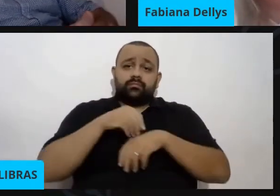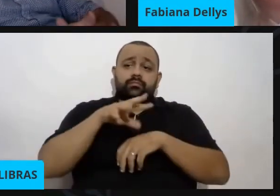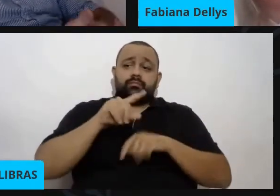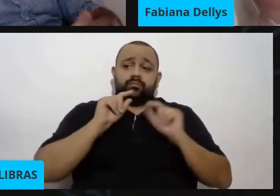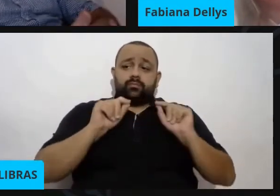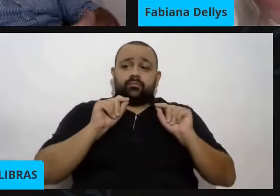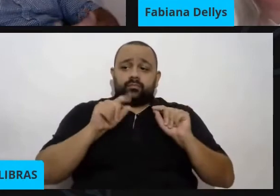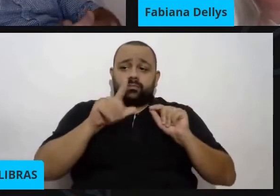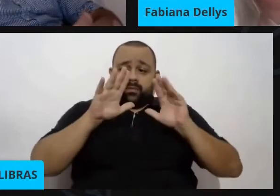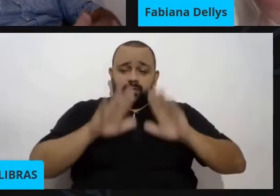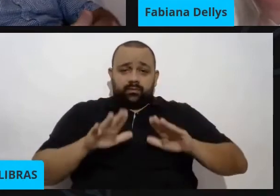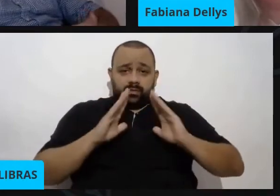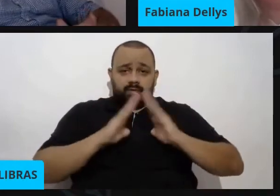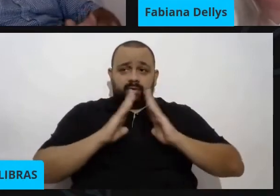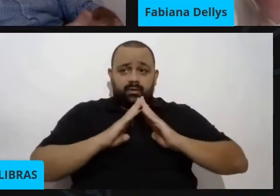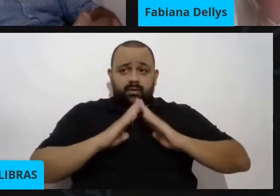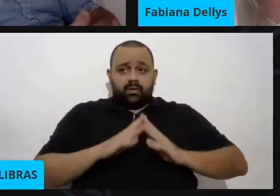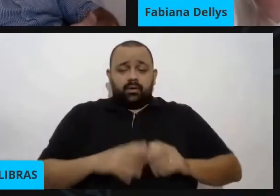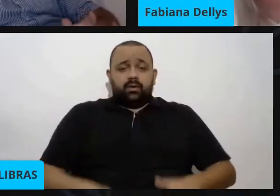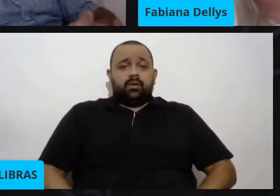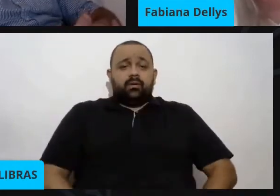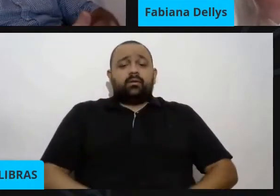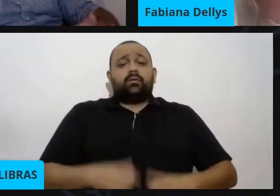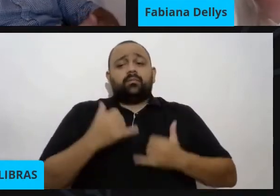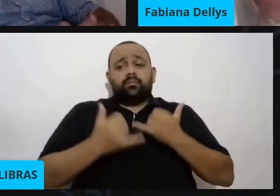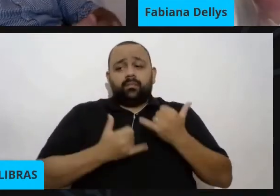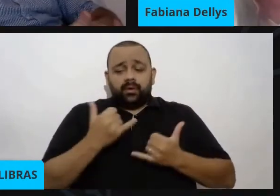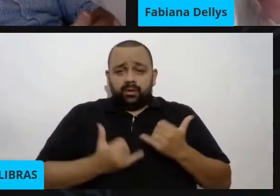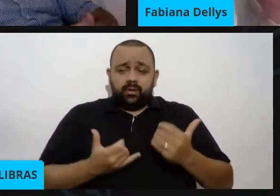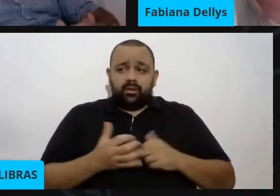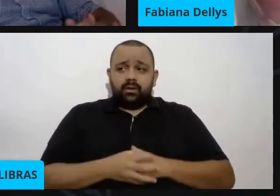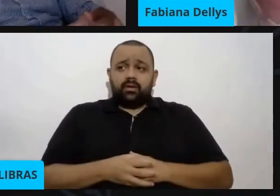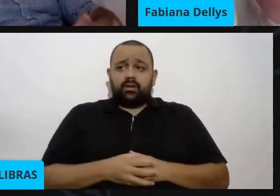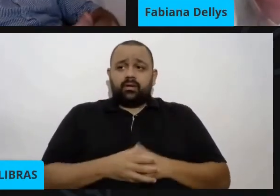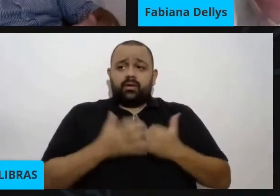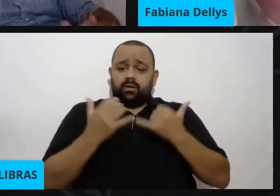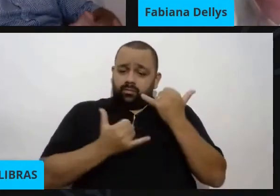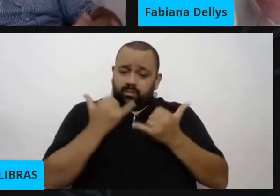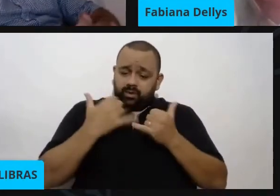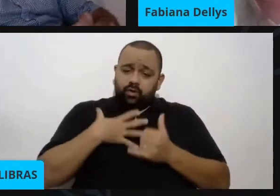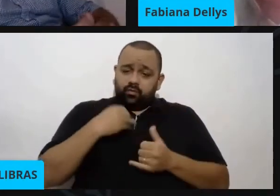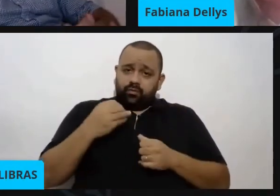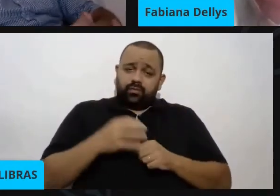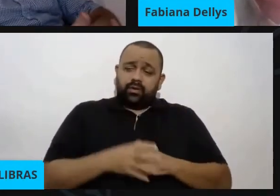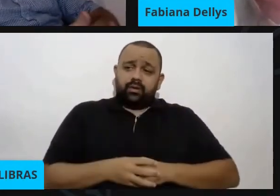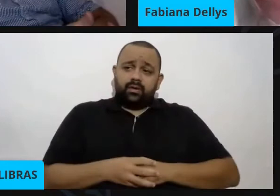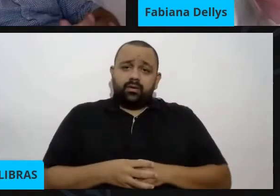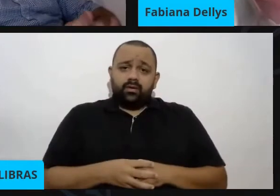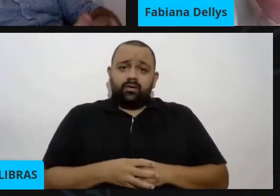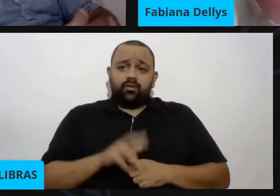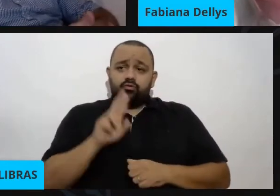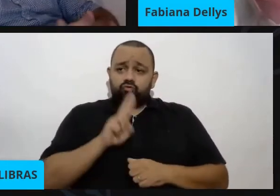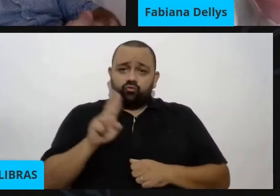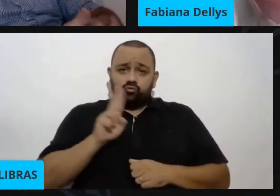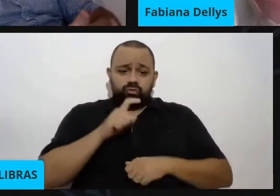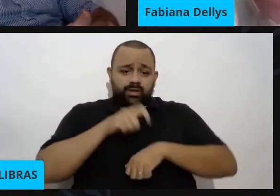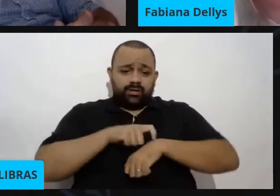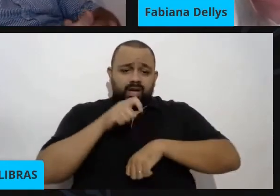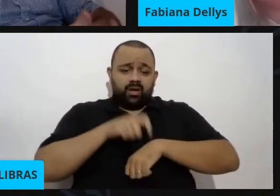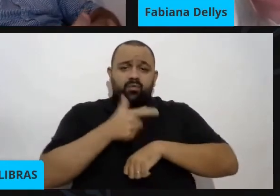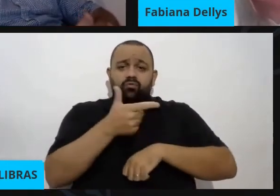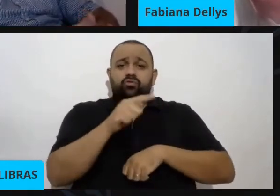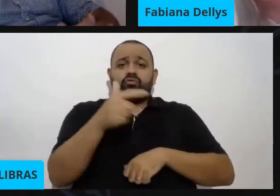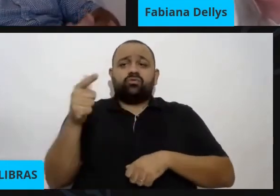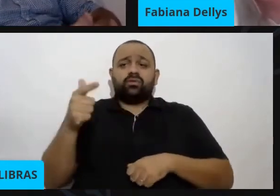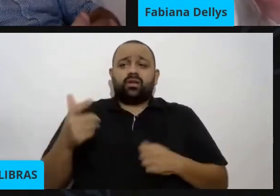Fique em casa. Brinque. Brinque com seu filho. Use esse espaço que você nunca teve, minha